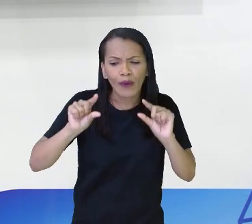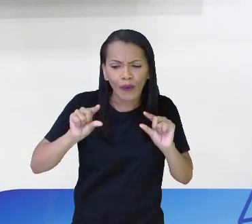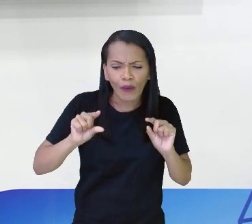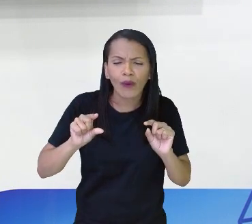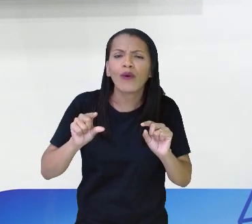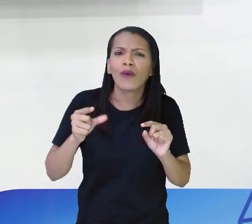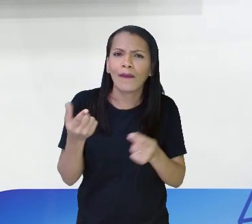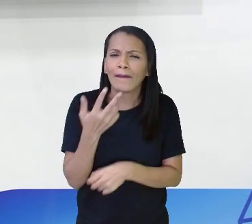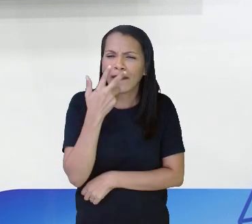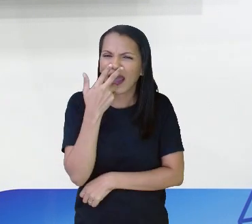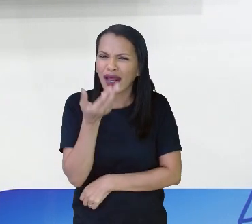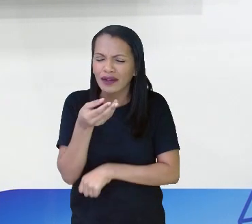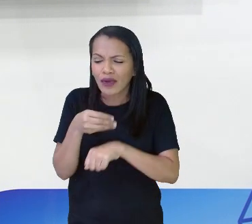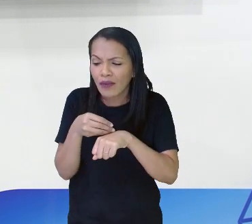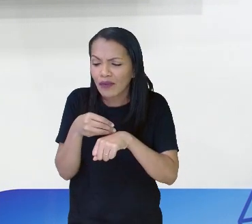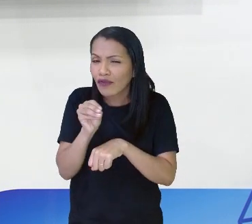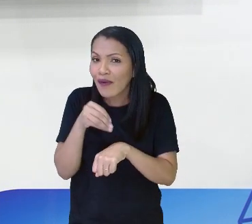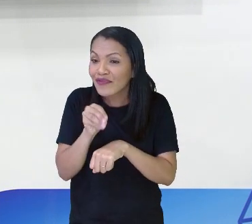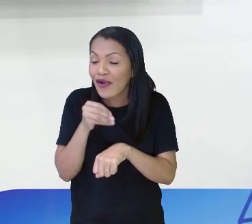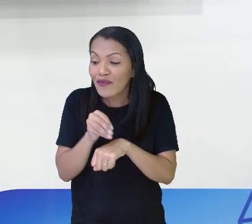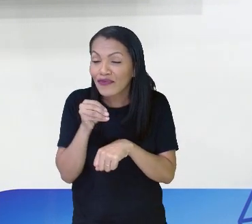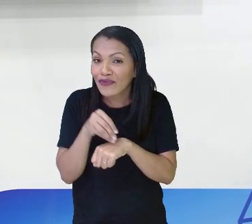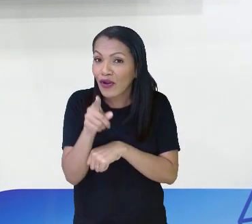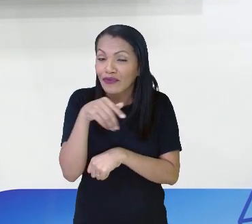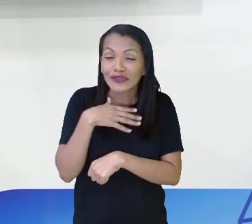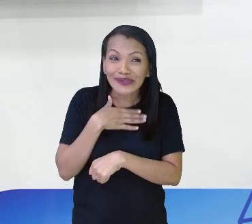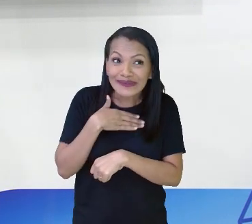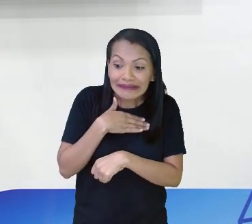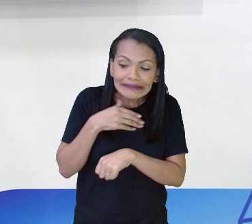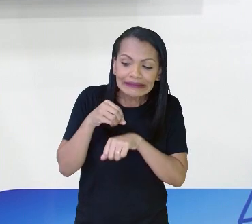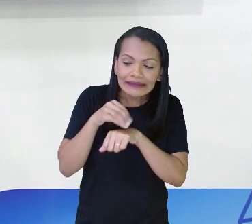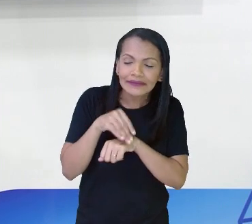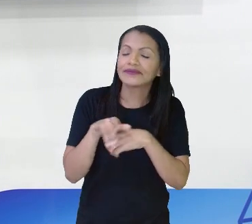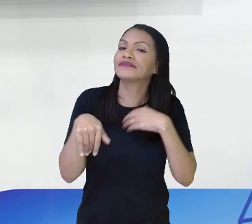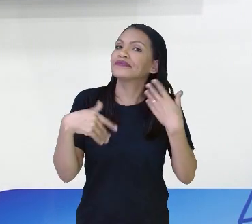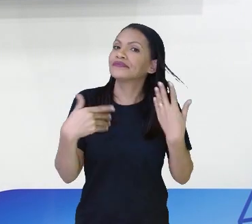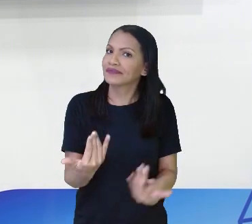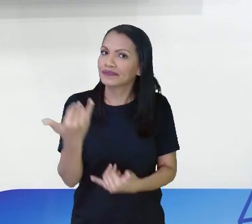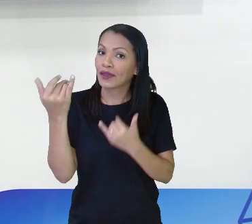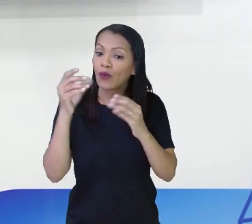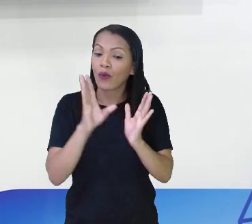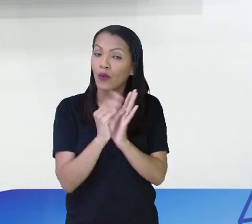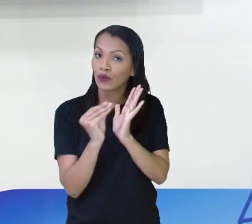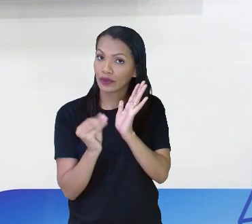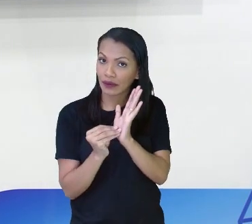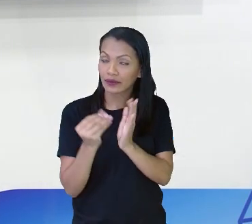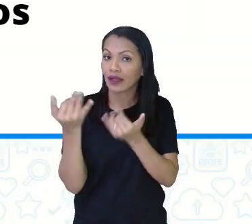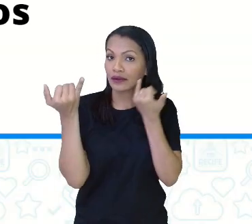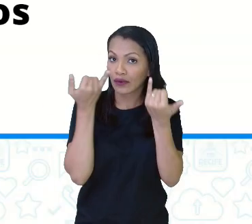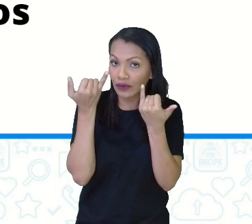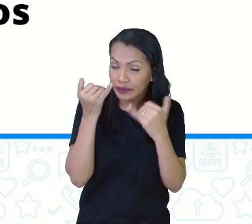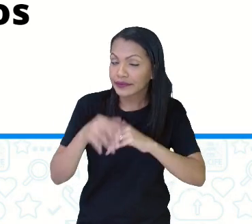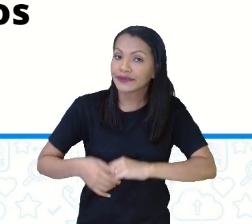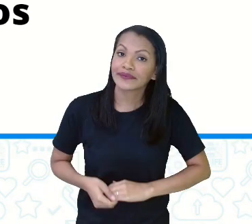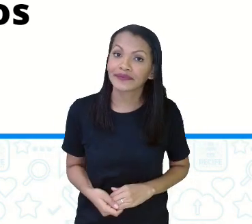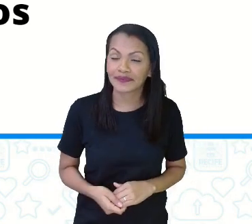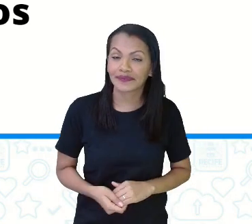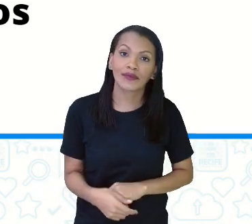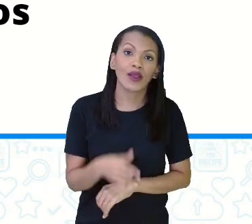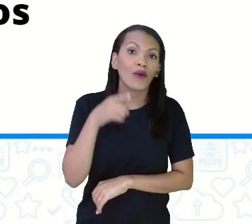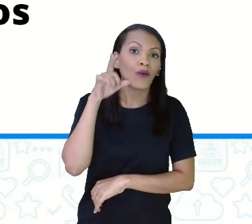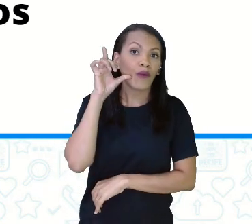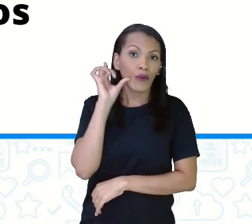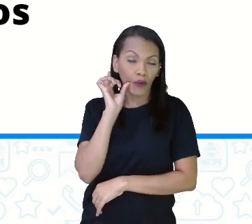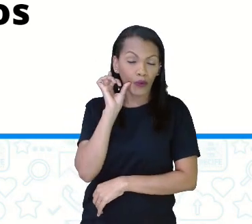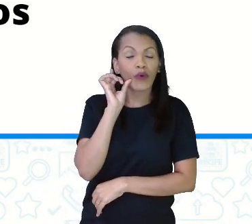aquele spoilerzinho sobre o que será ali o conteúdo da notícia. Falei ontem sobre o texto em